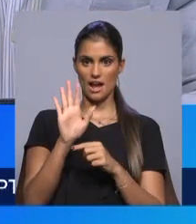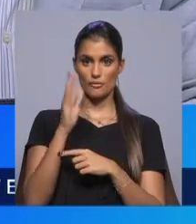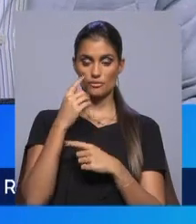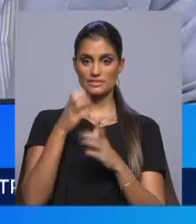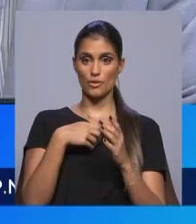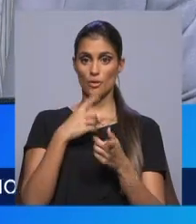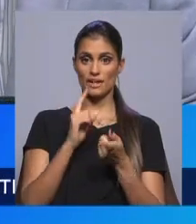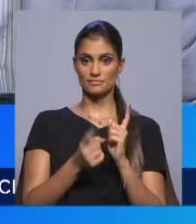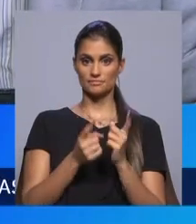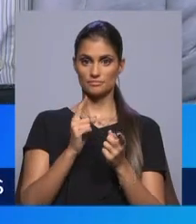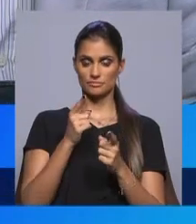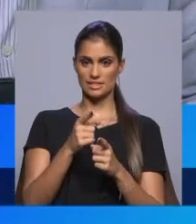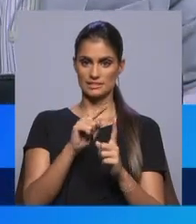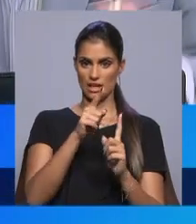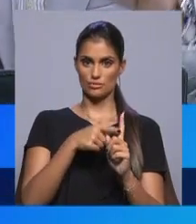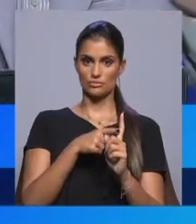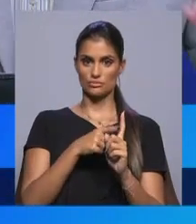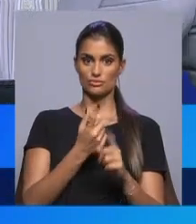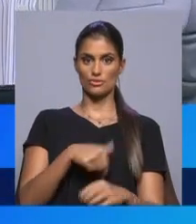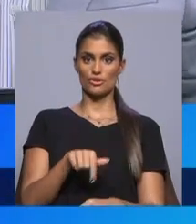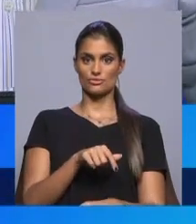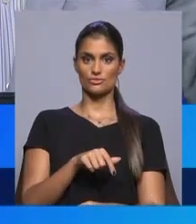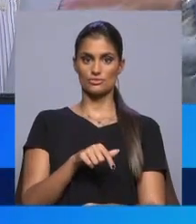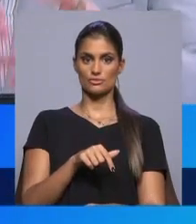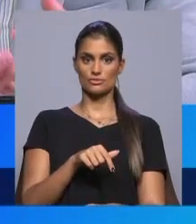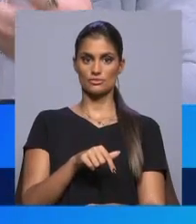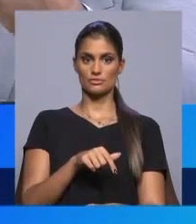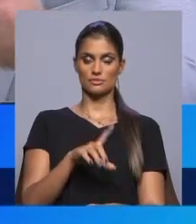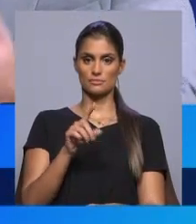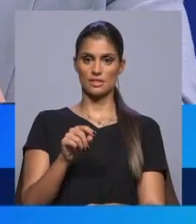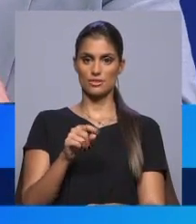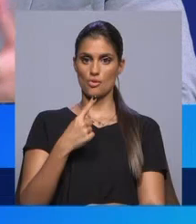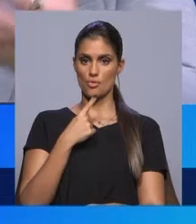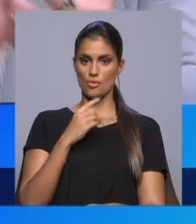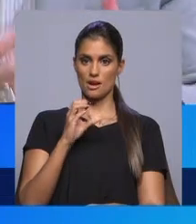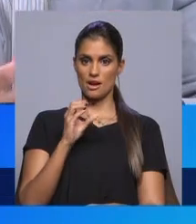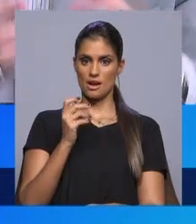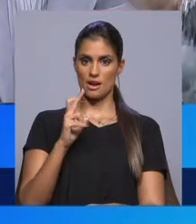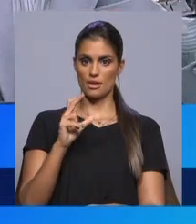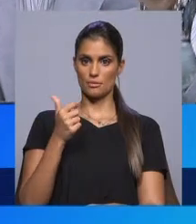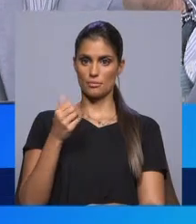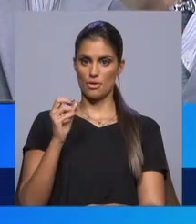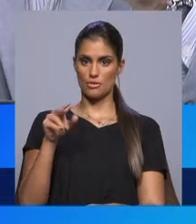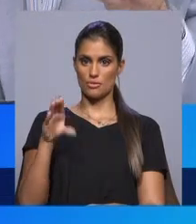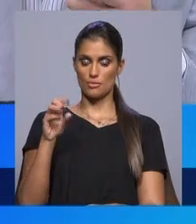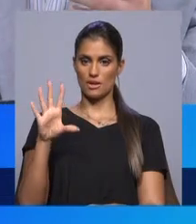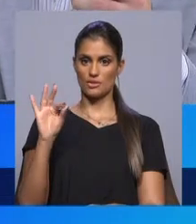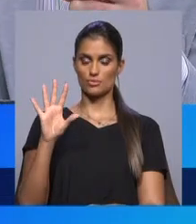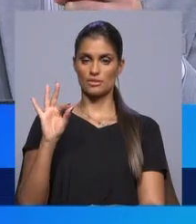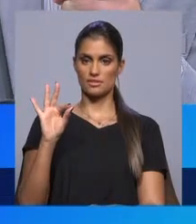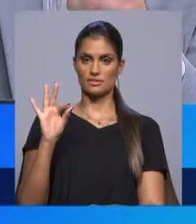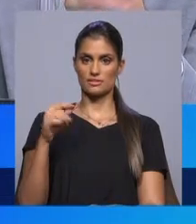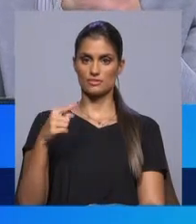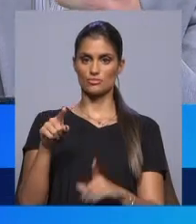que, naquele ano, nós tivemos uma grande abundância de carbono 14, ou seja, tivemos uma grande abundância